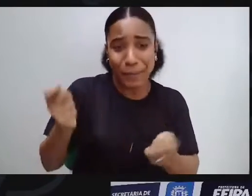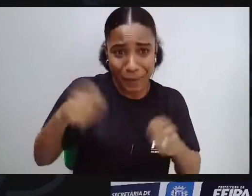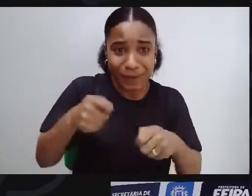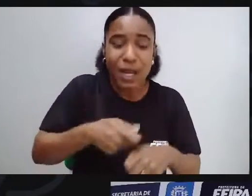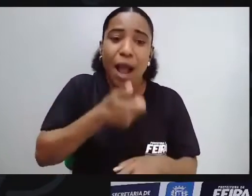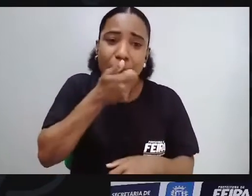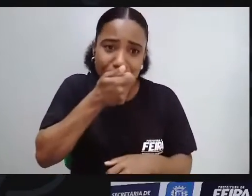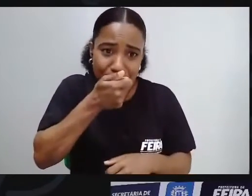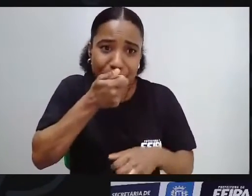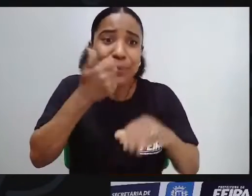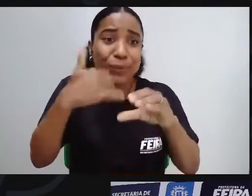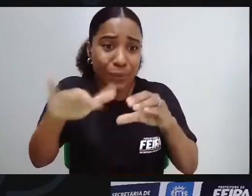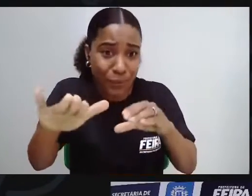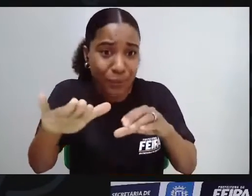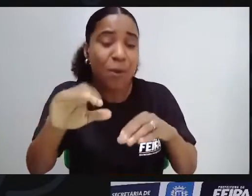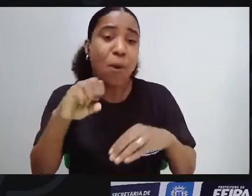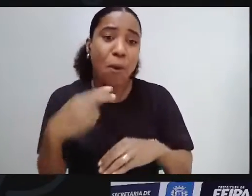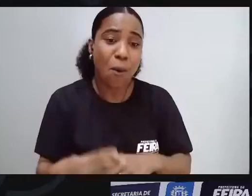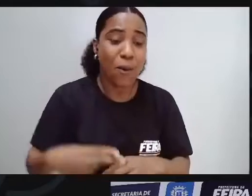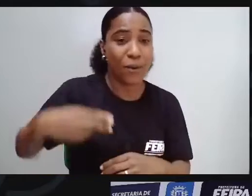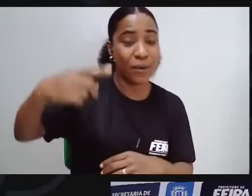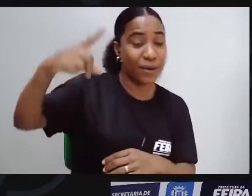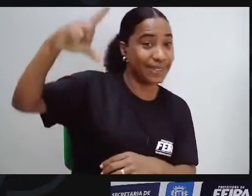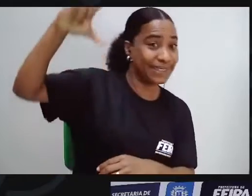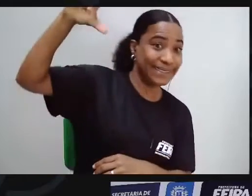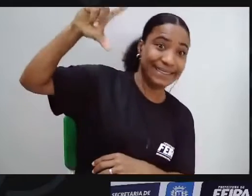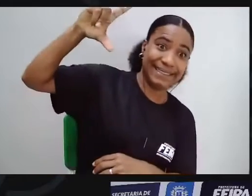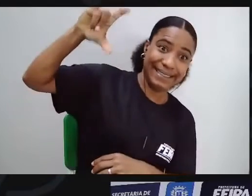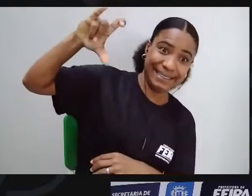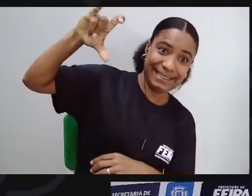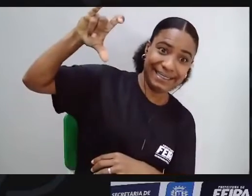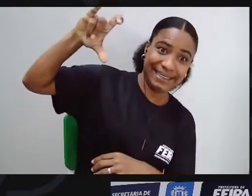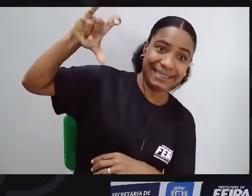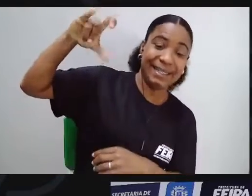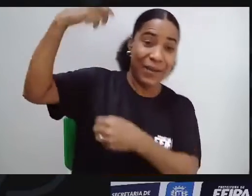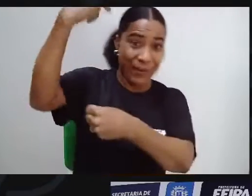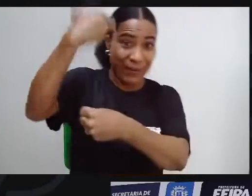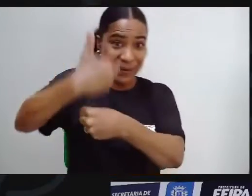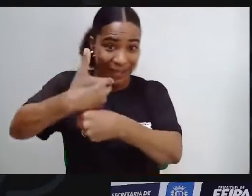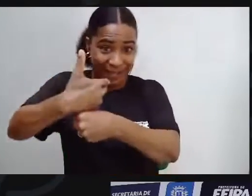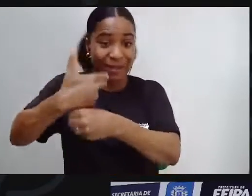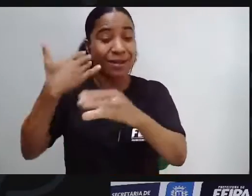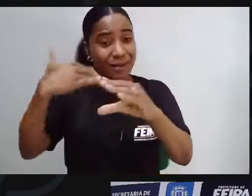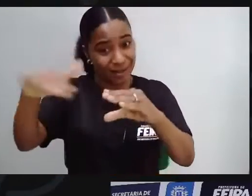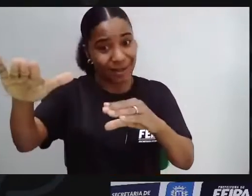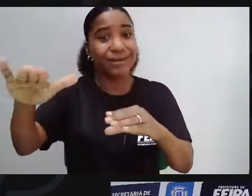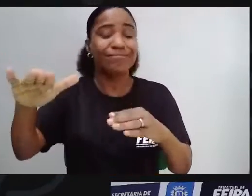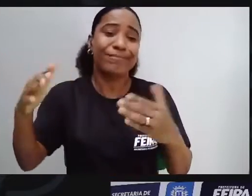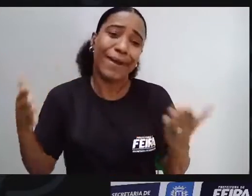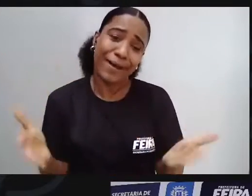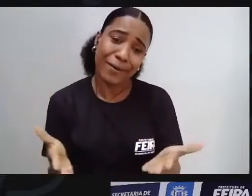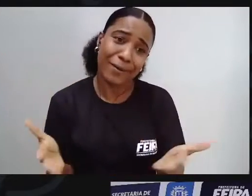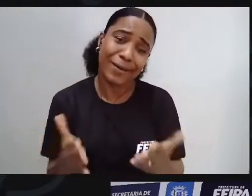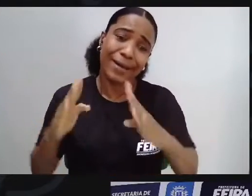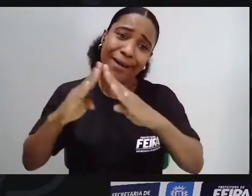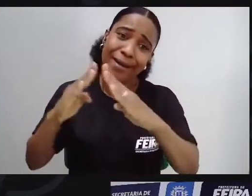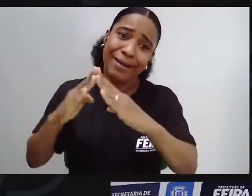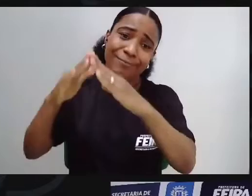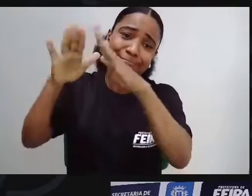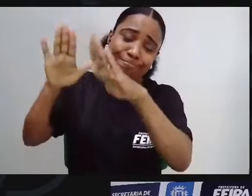nesse momento que ainda não precisamos que ainda precisamos estar em casa